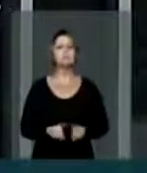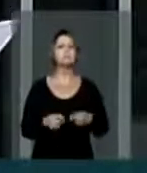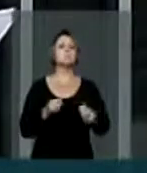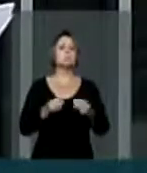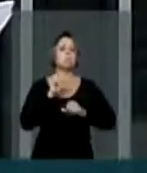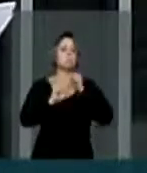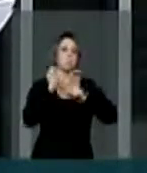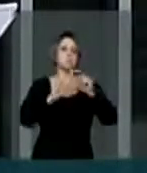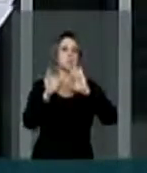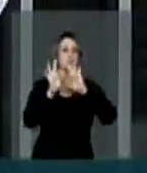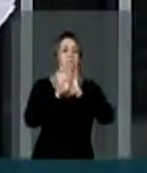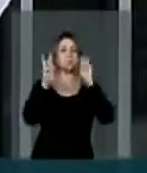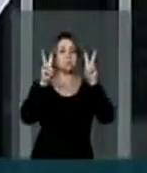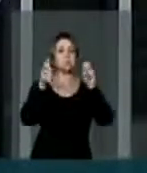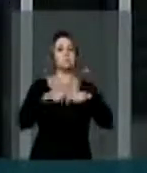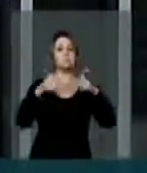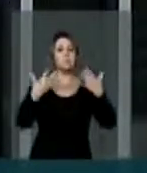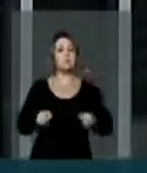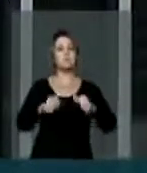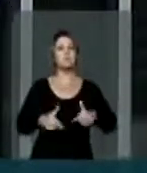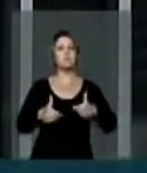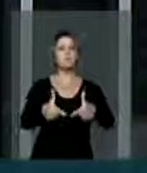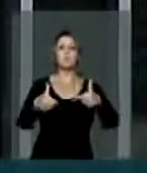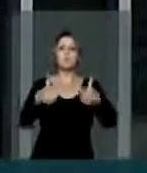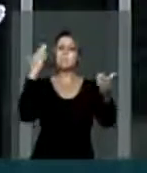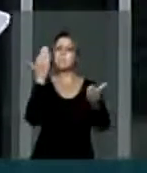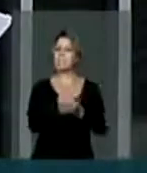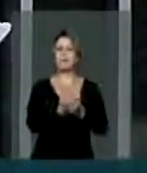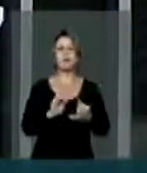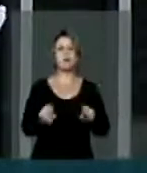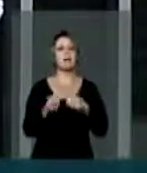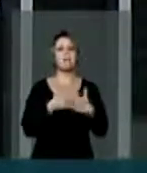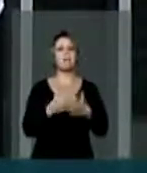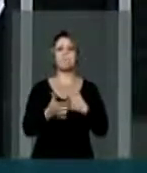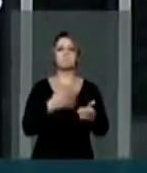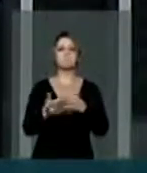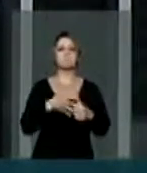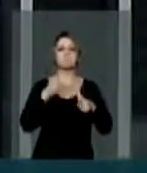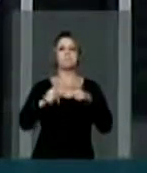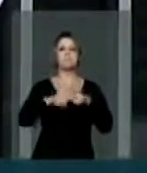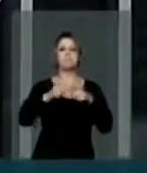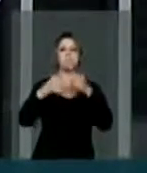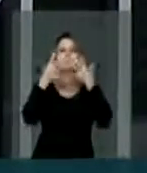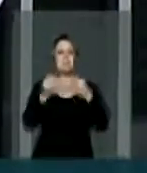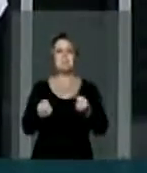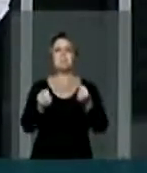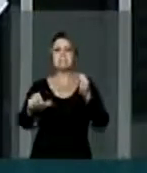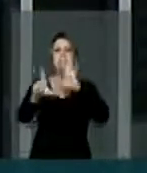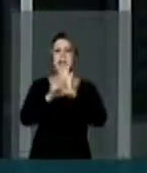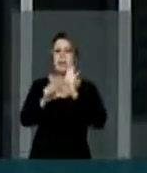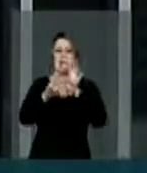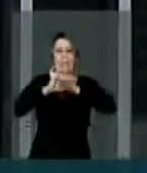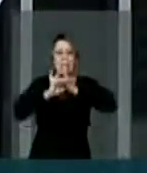reforma. Vamos lutar para que seja sepultado a qualquer possibilidade de legalização do uso de